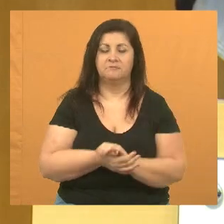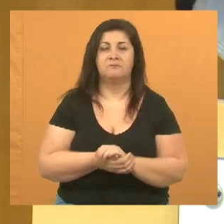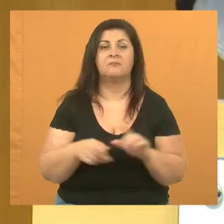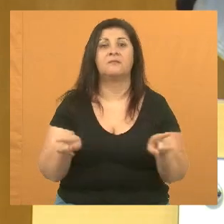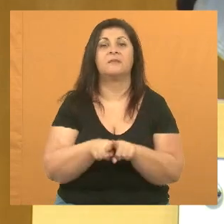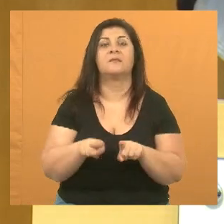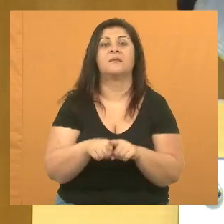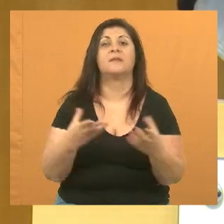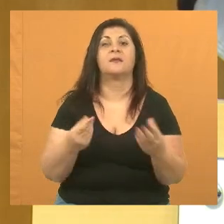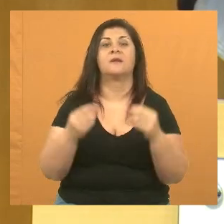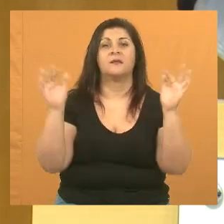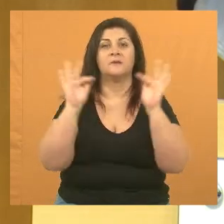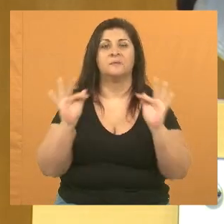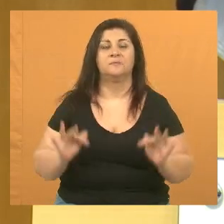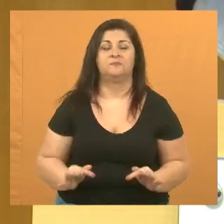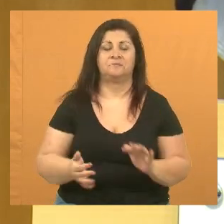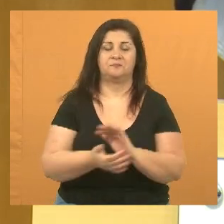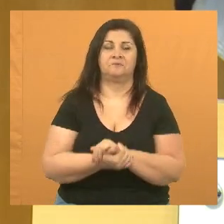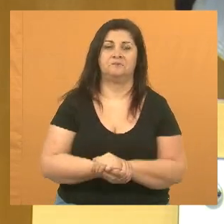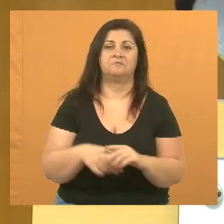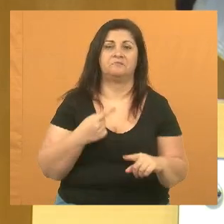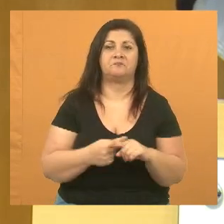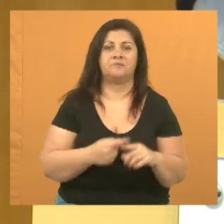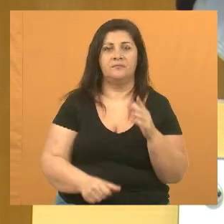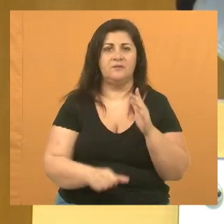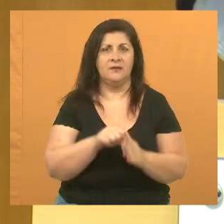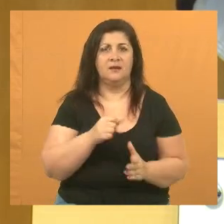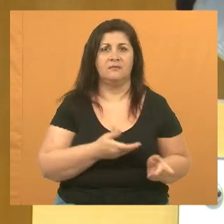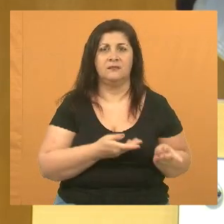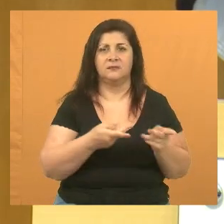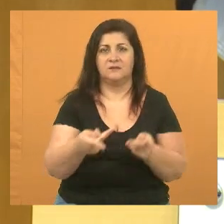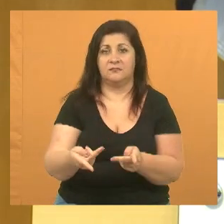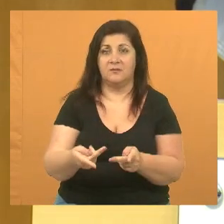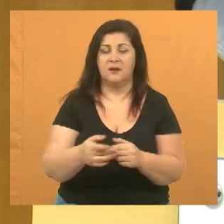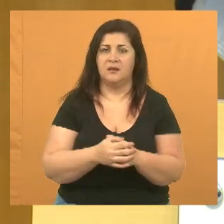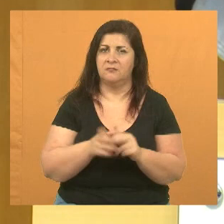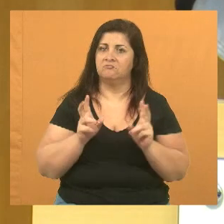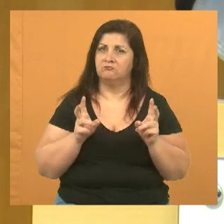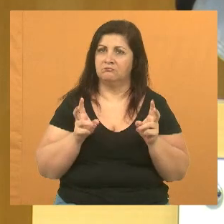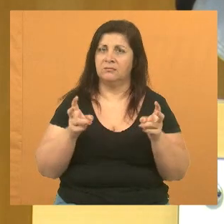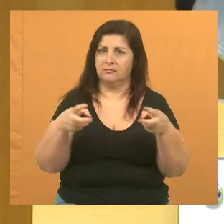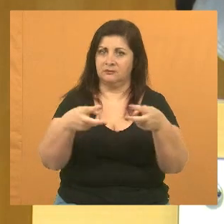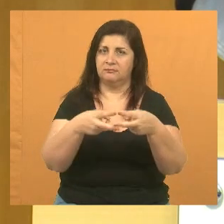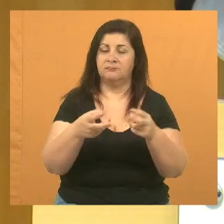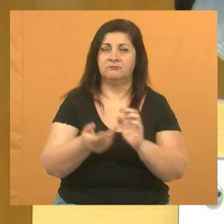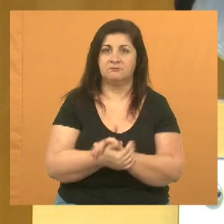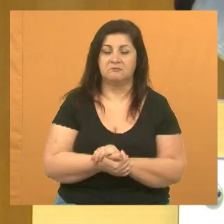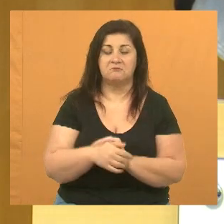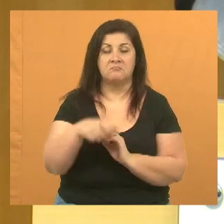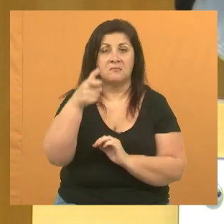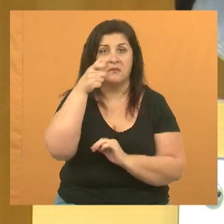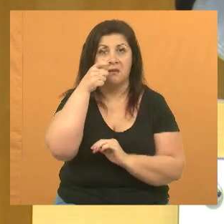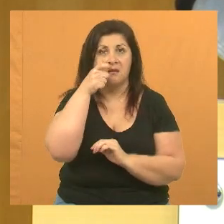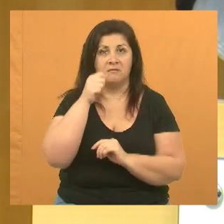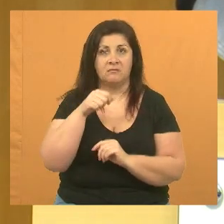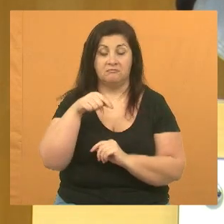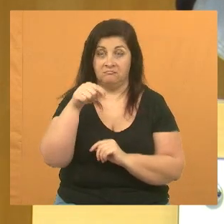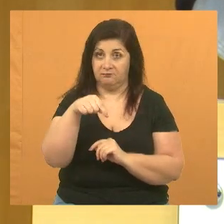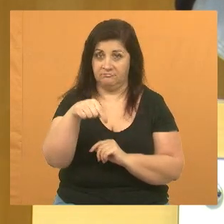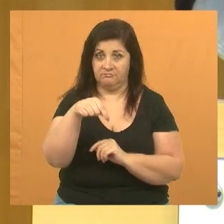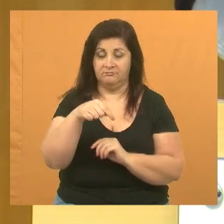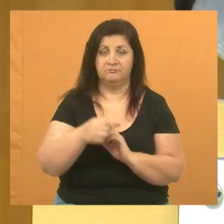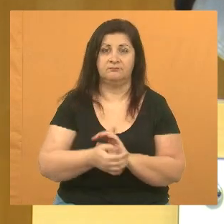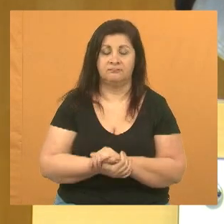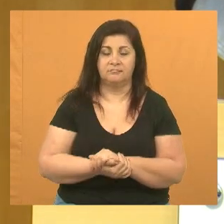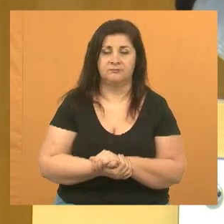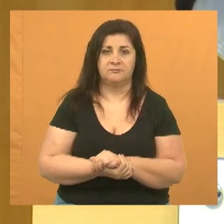muito feliz, né, porque é a primeira vez que eu participo de uma sessão da Câmara, de ver que essa casa